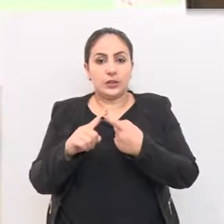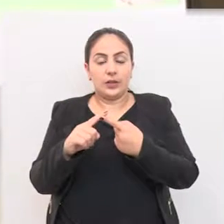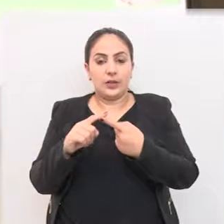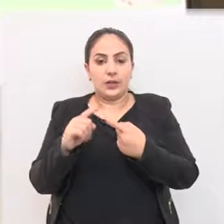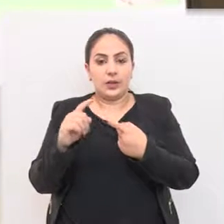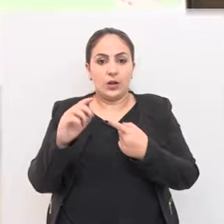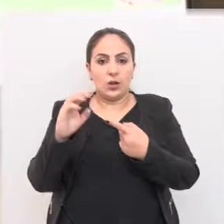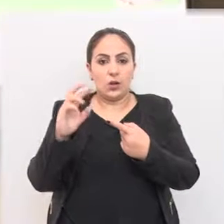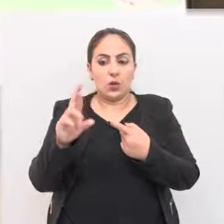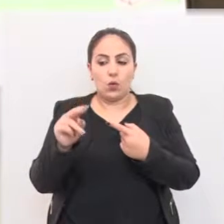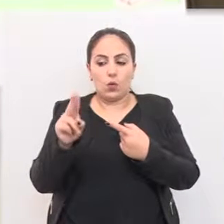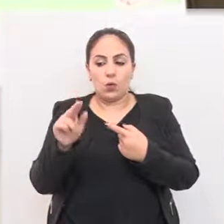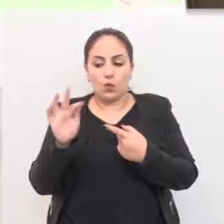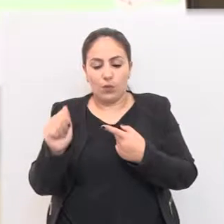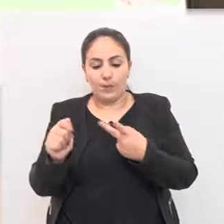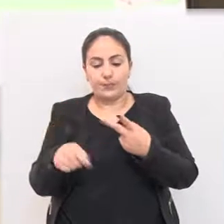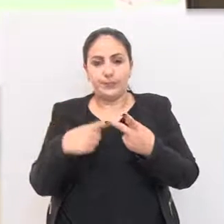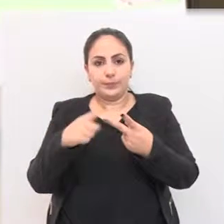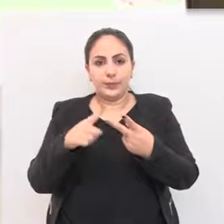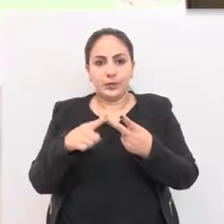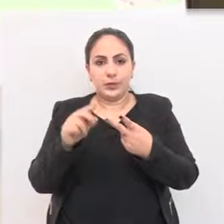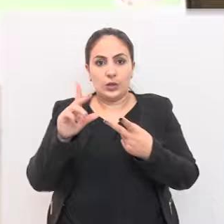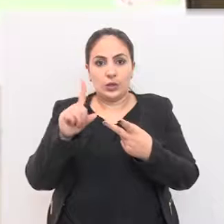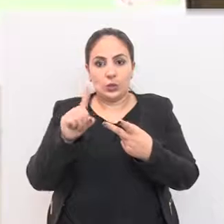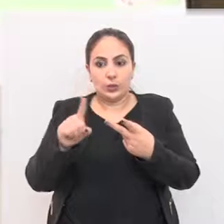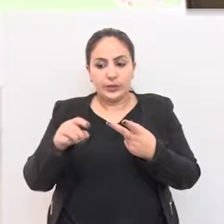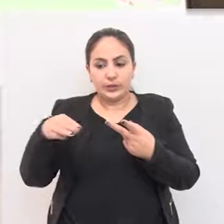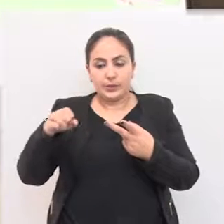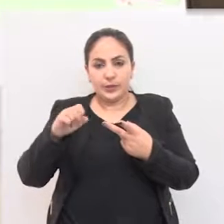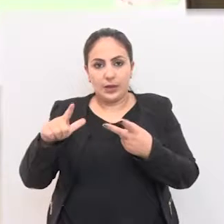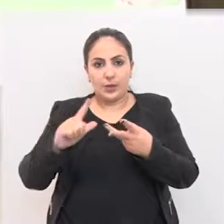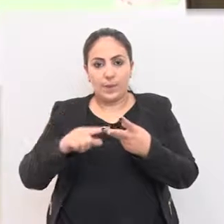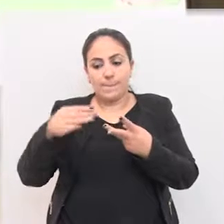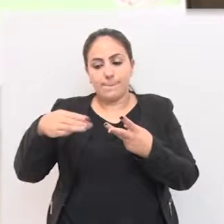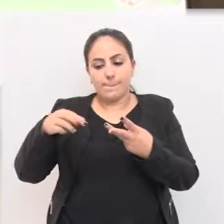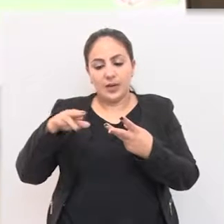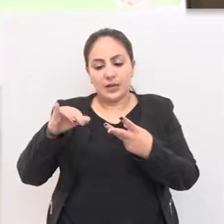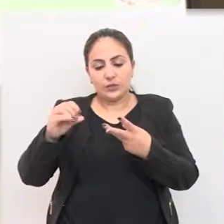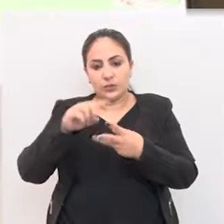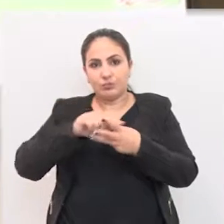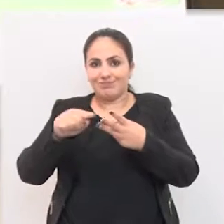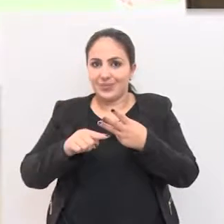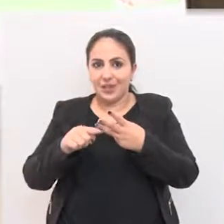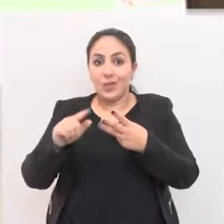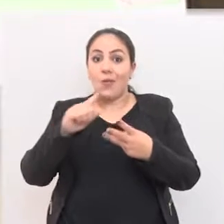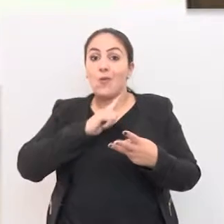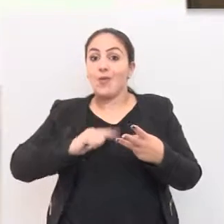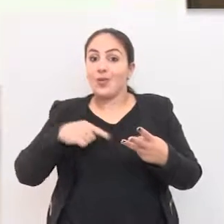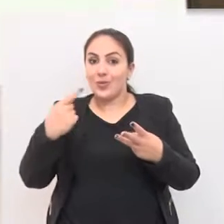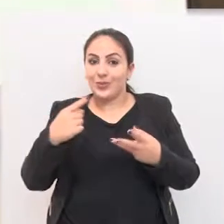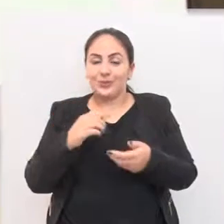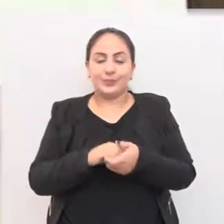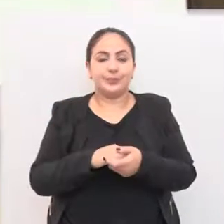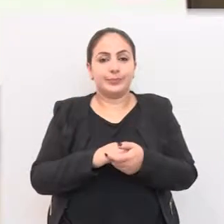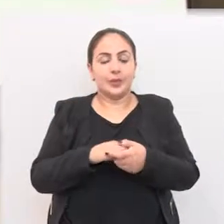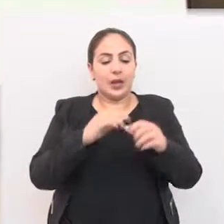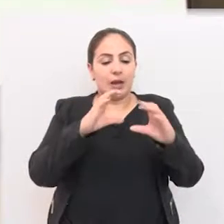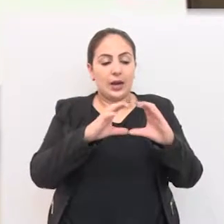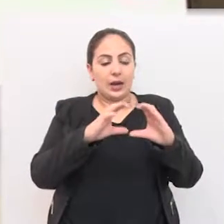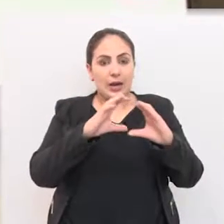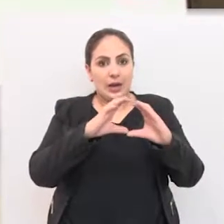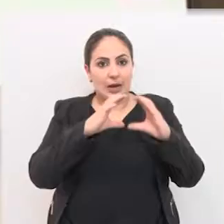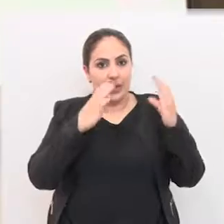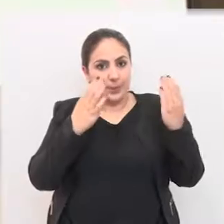de oposição Cláudio Rufa Soldá, Luiz Miguel Chais e Márcio Patucci. A Câmara autorizou hoje que a